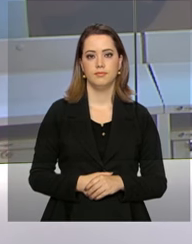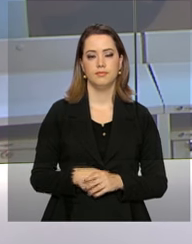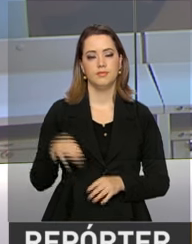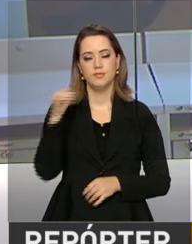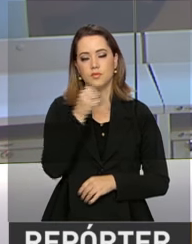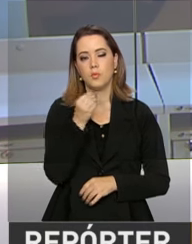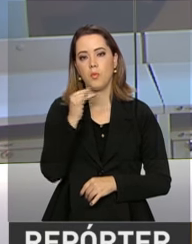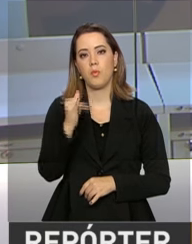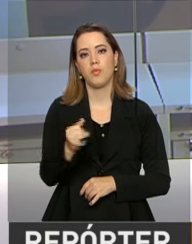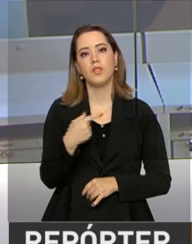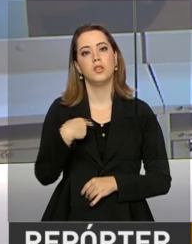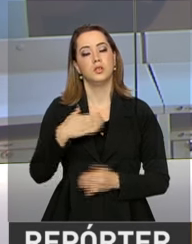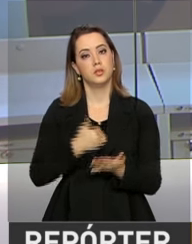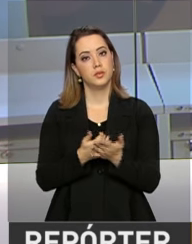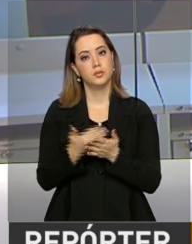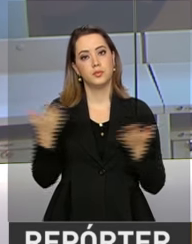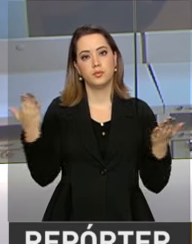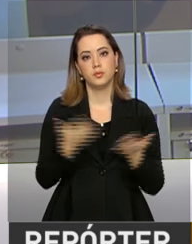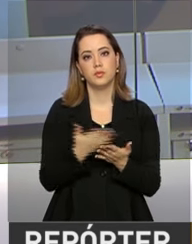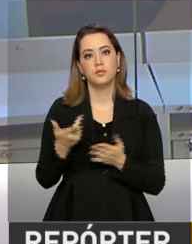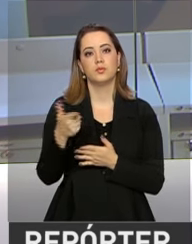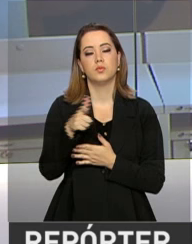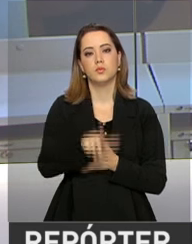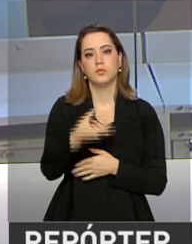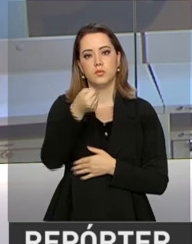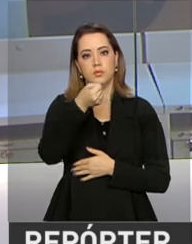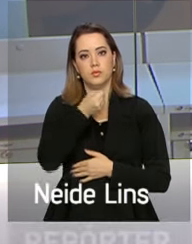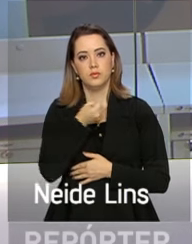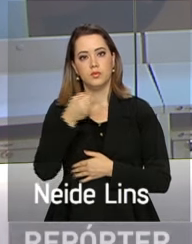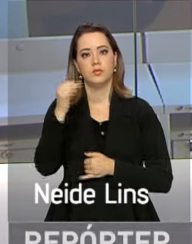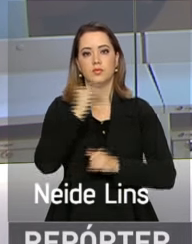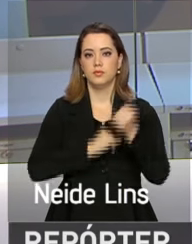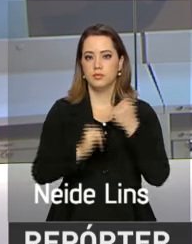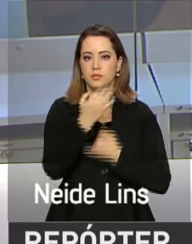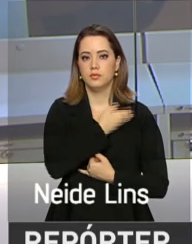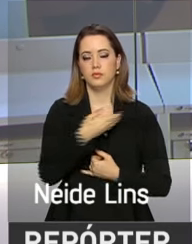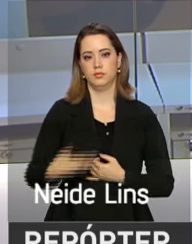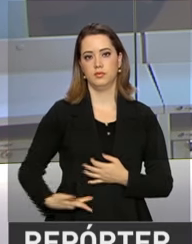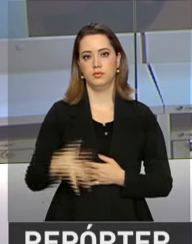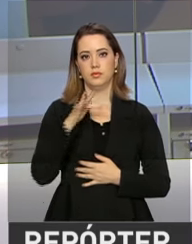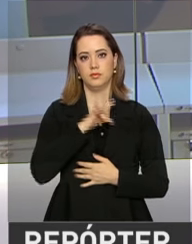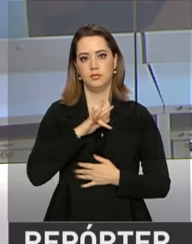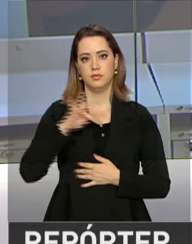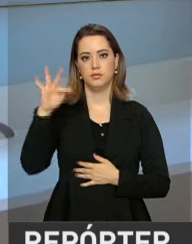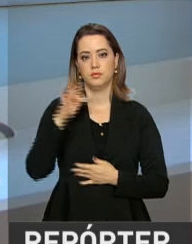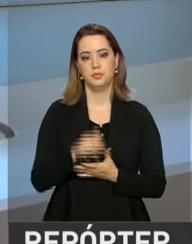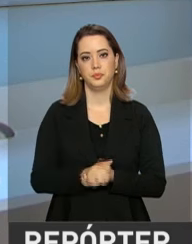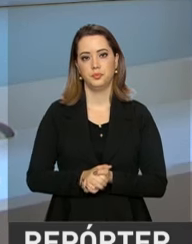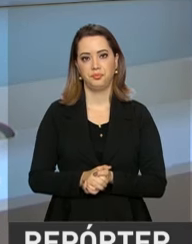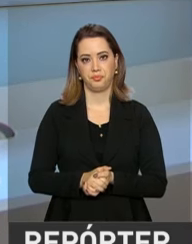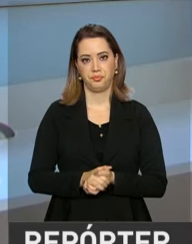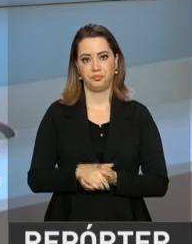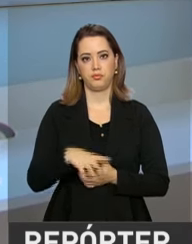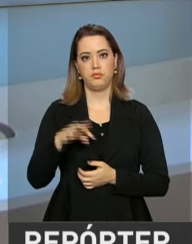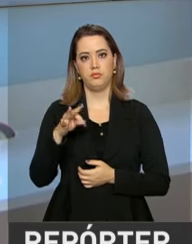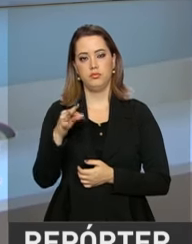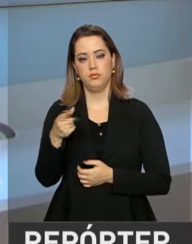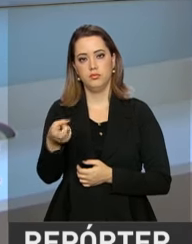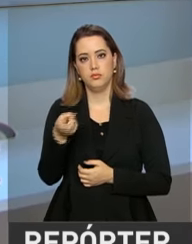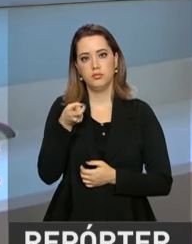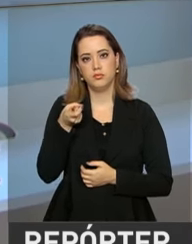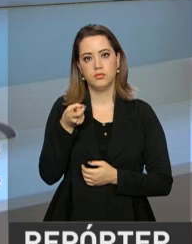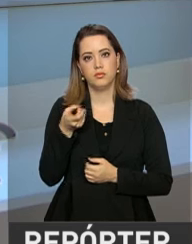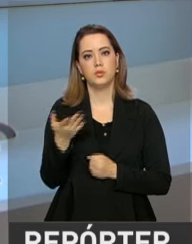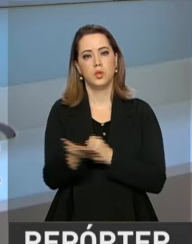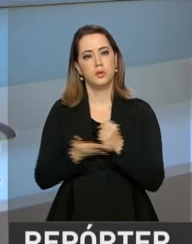Olá, bom dia. Começa agora mais uma edição do Repórter NBR e as notícias do governo federal. A taxa básica de juros